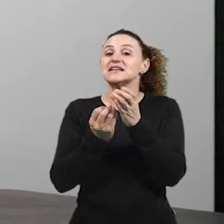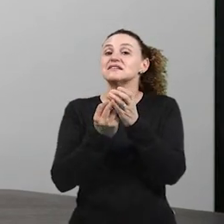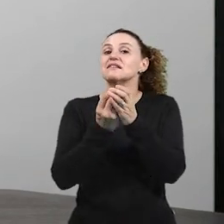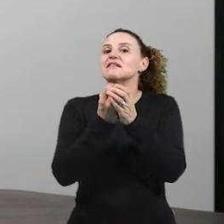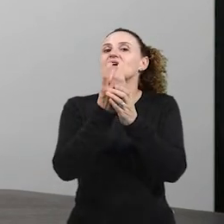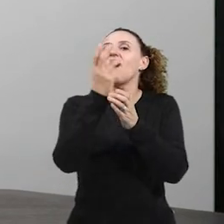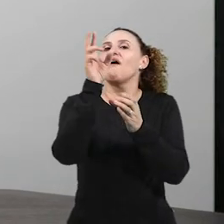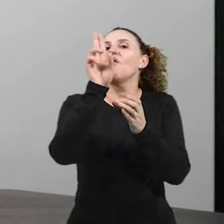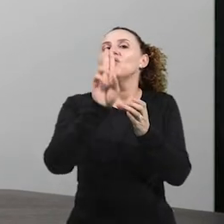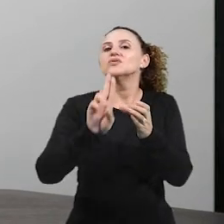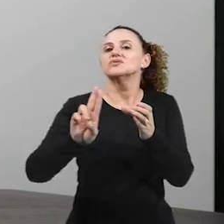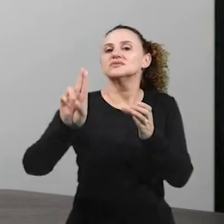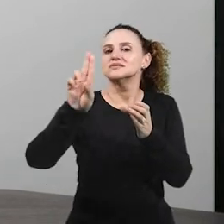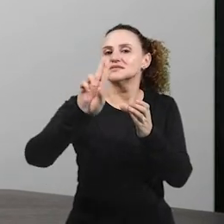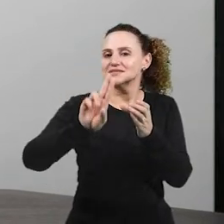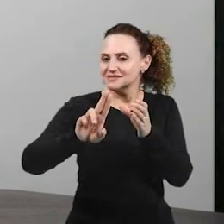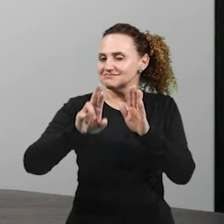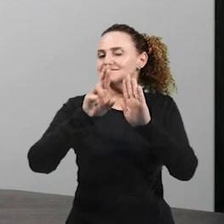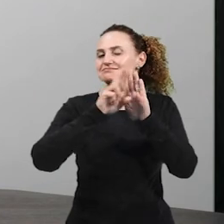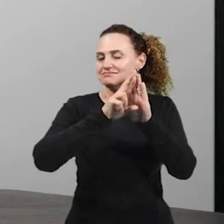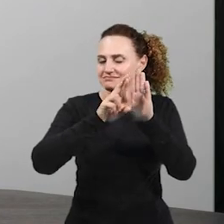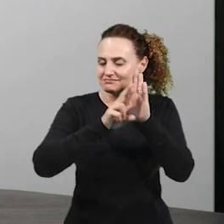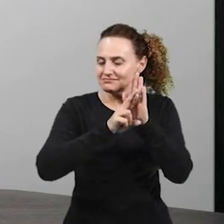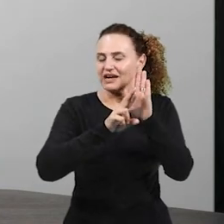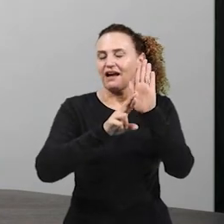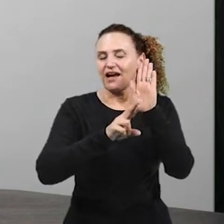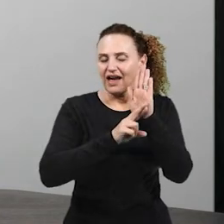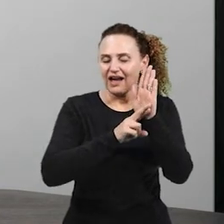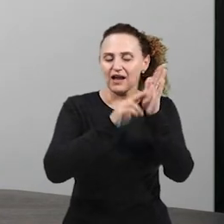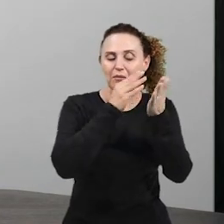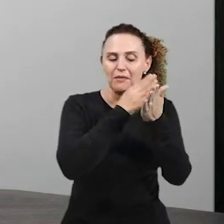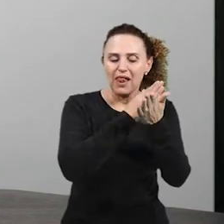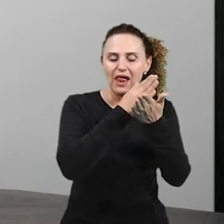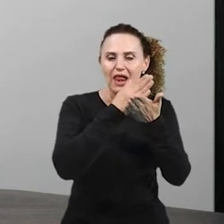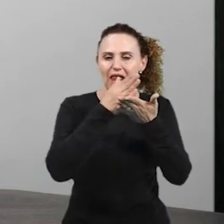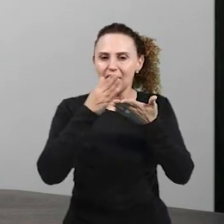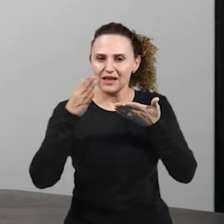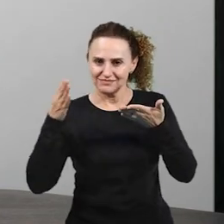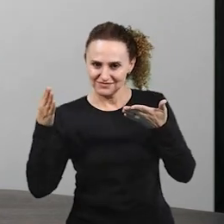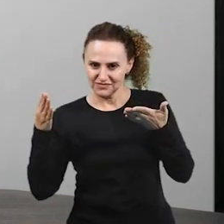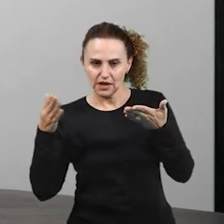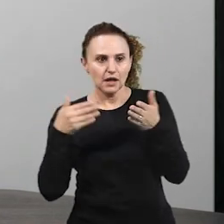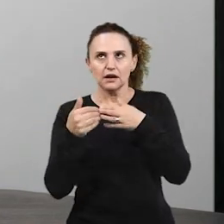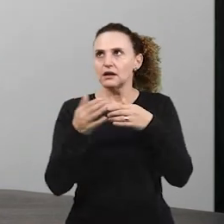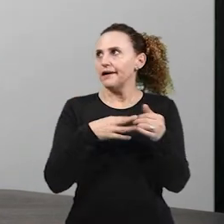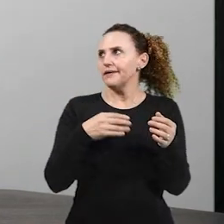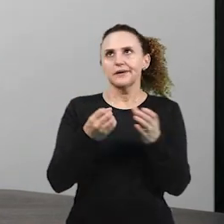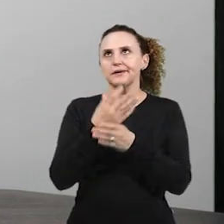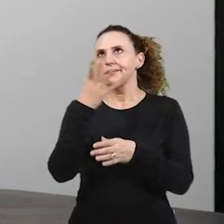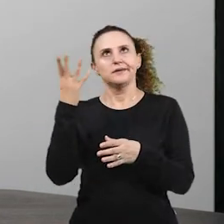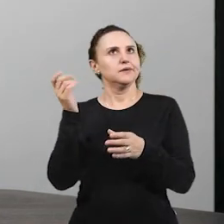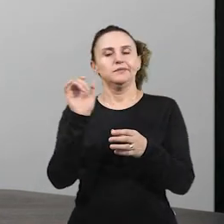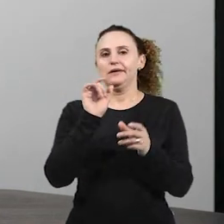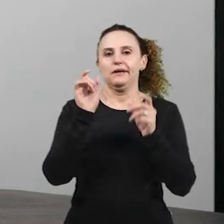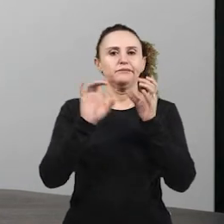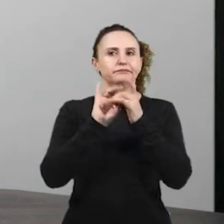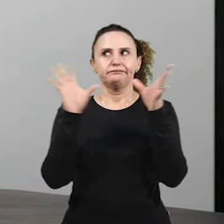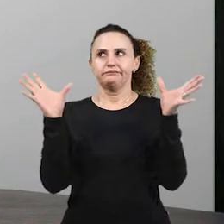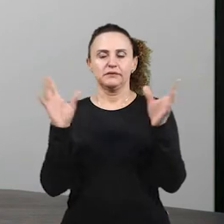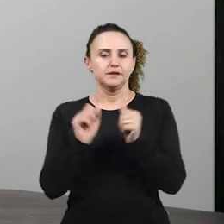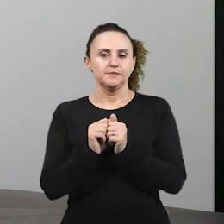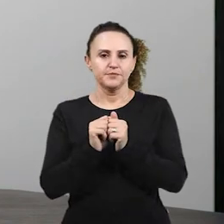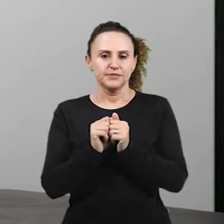regras da formação de palavras ninguém foi lá e informou uma palavra de qualquer jeito